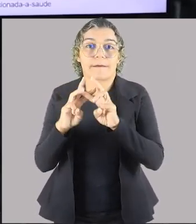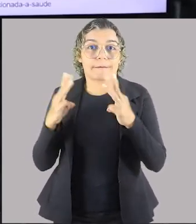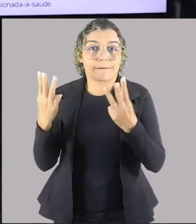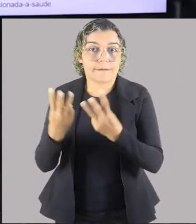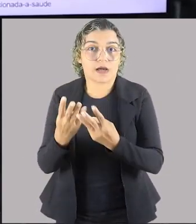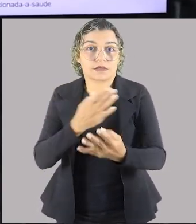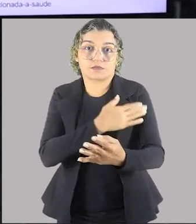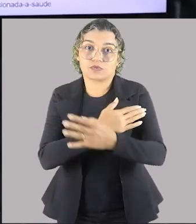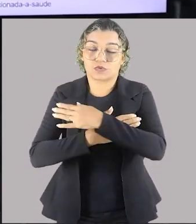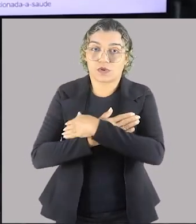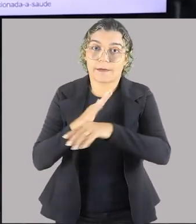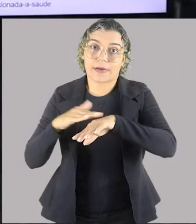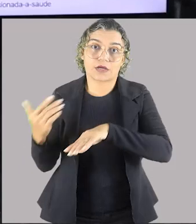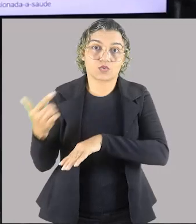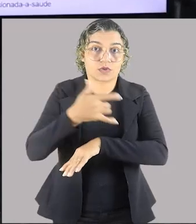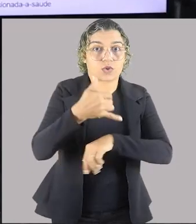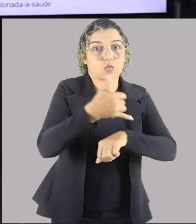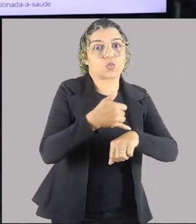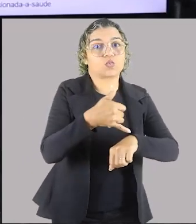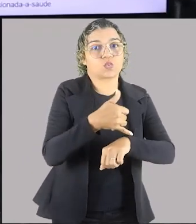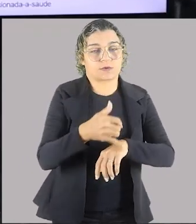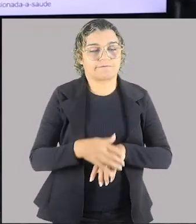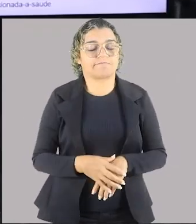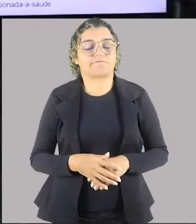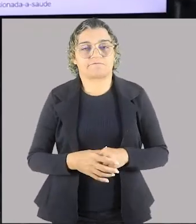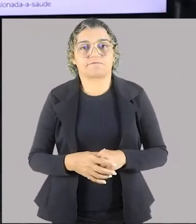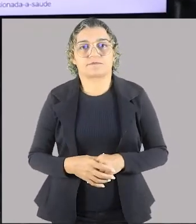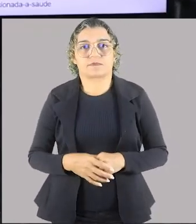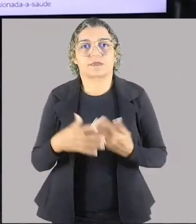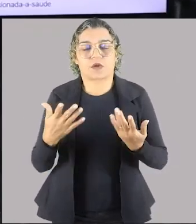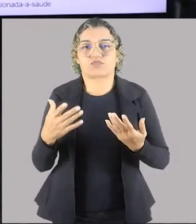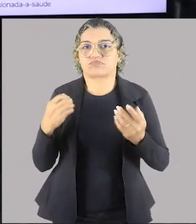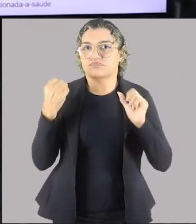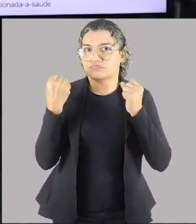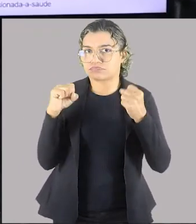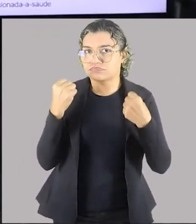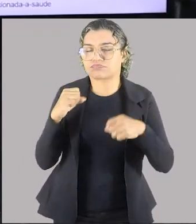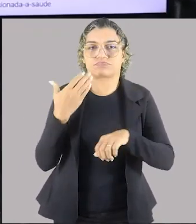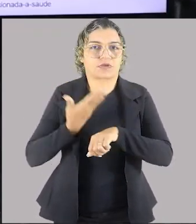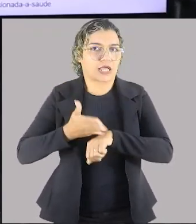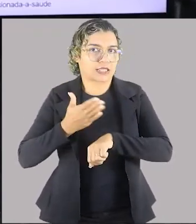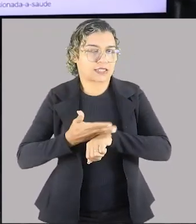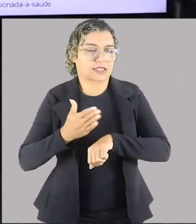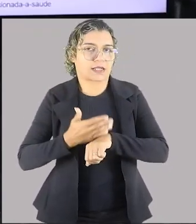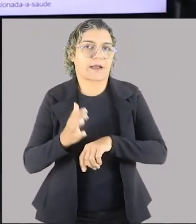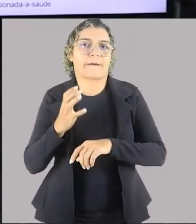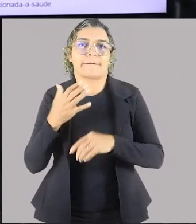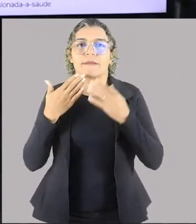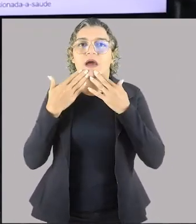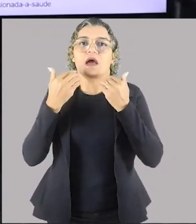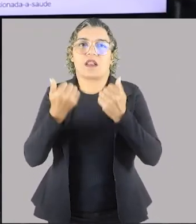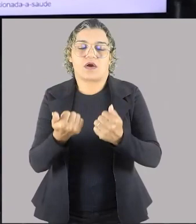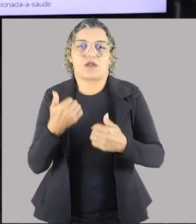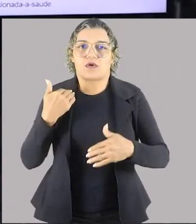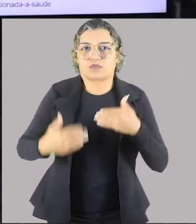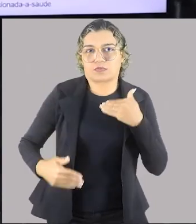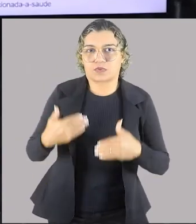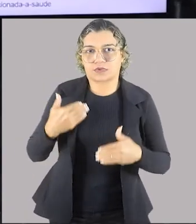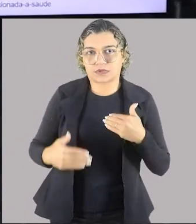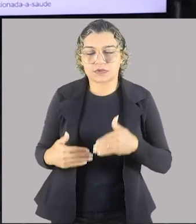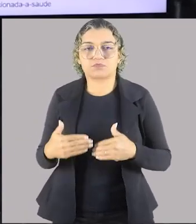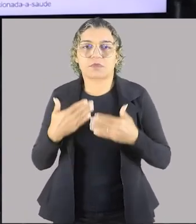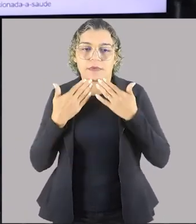muscular do que de gordura. Então, o exercício físico, ele vai melhorar essa composição corporal.